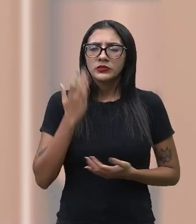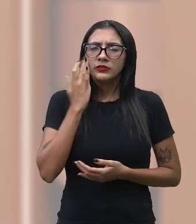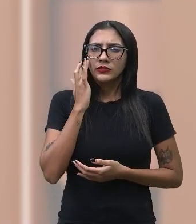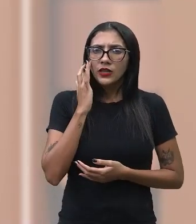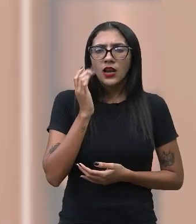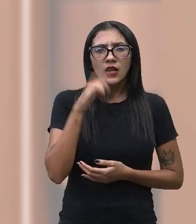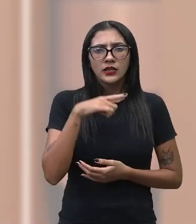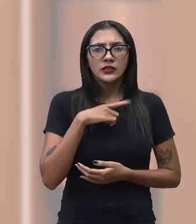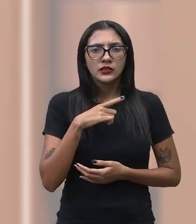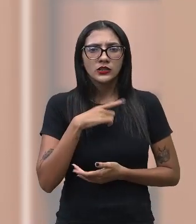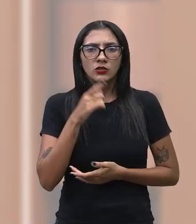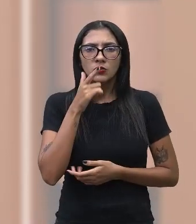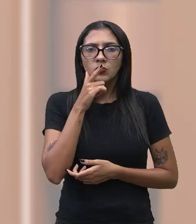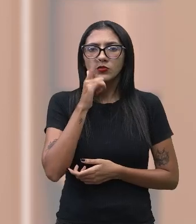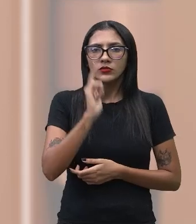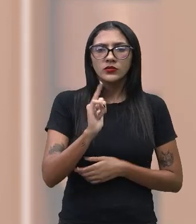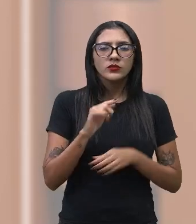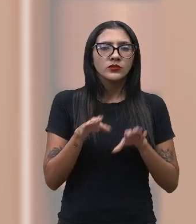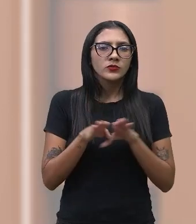aí